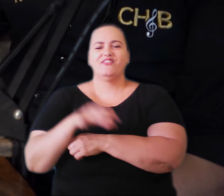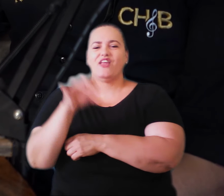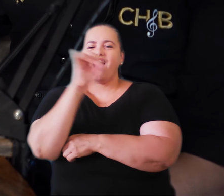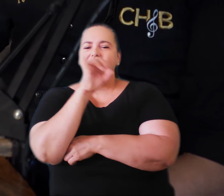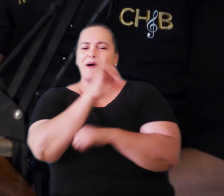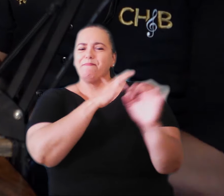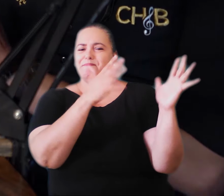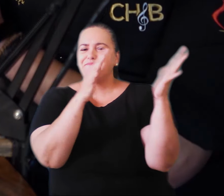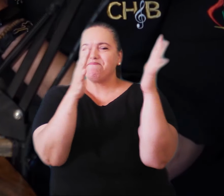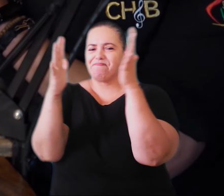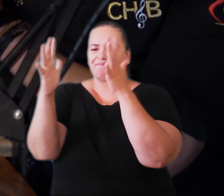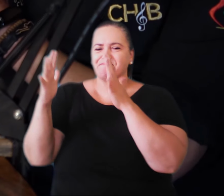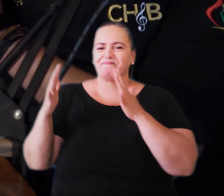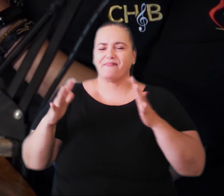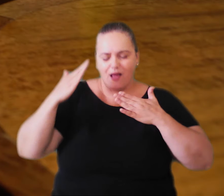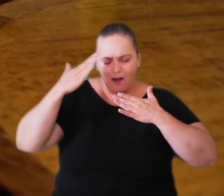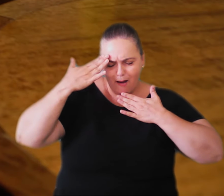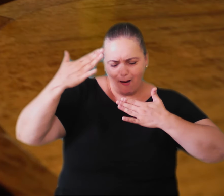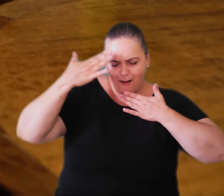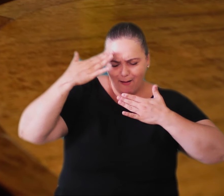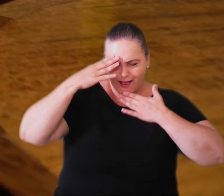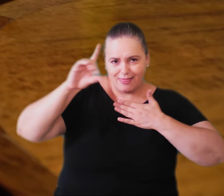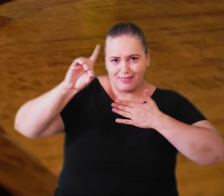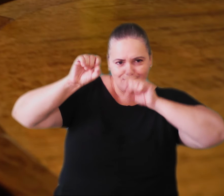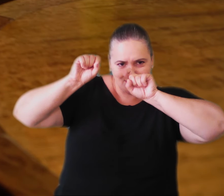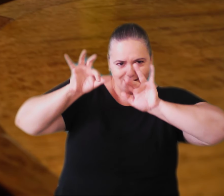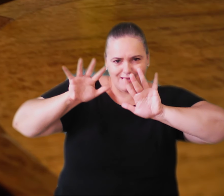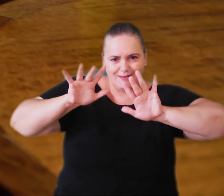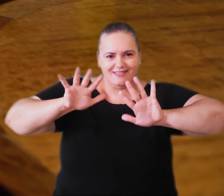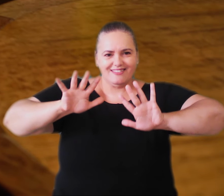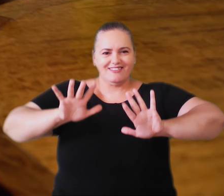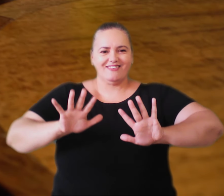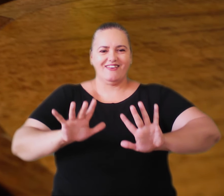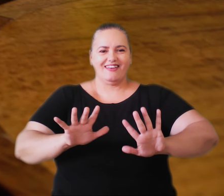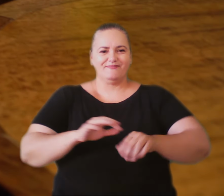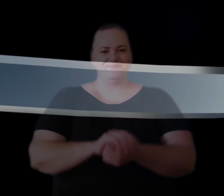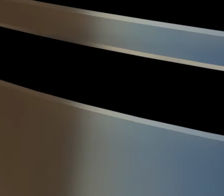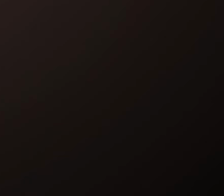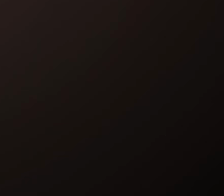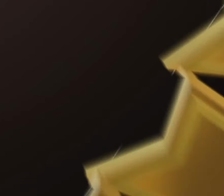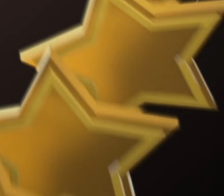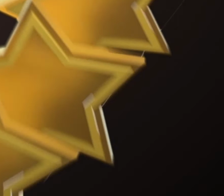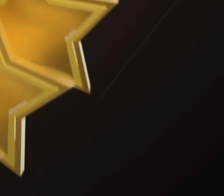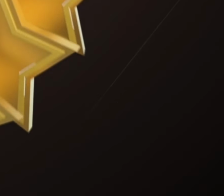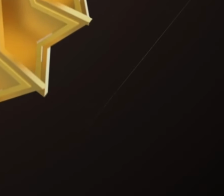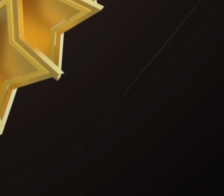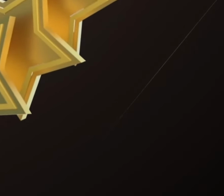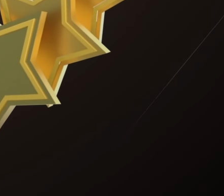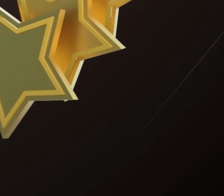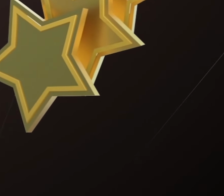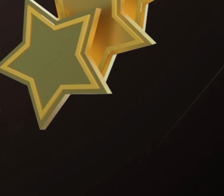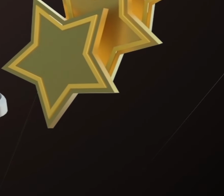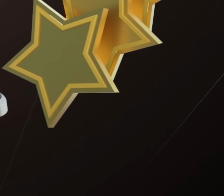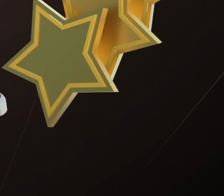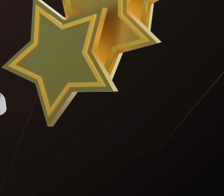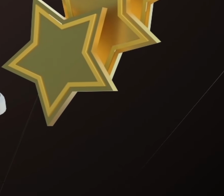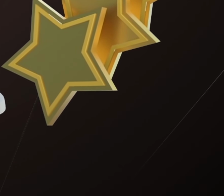obrigado. Mais um aplauso. Obrigado, meu irmão. Deus te abençoe. Valeu.